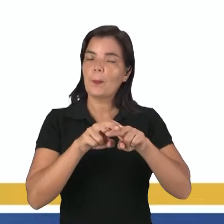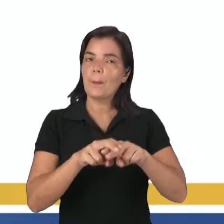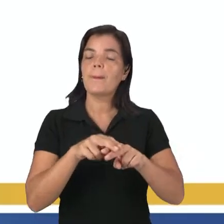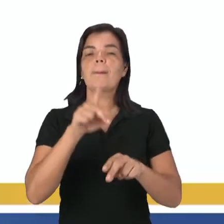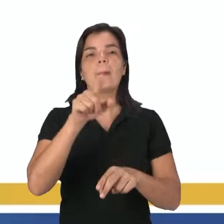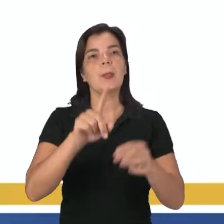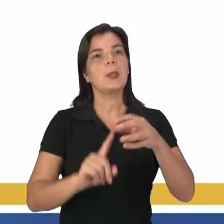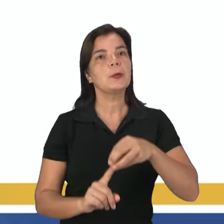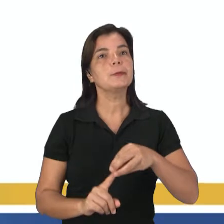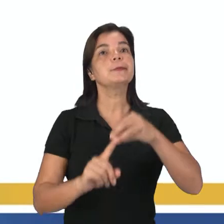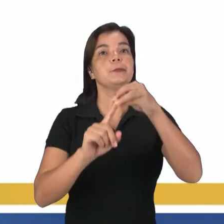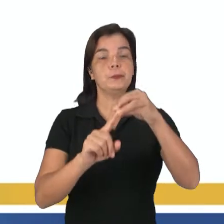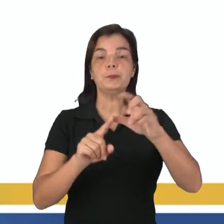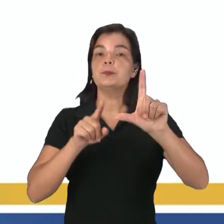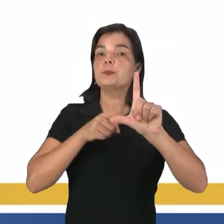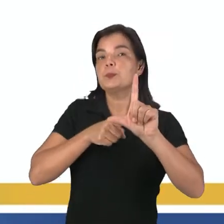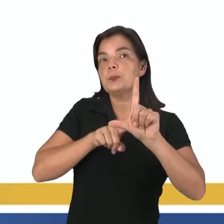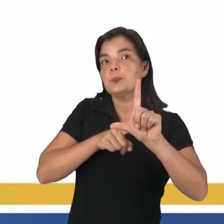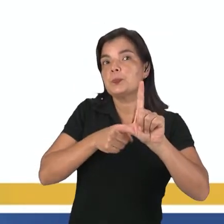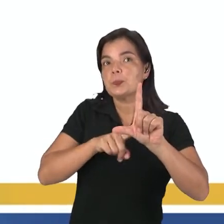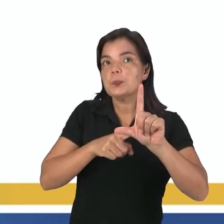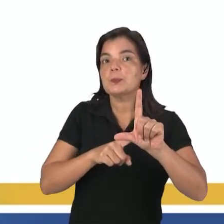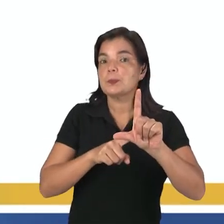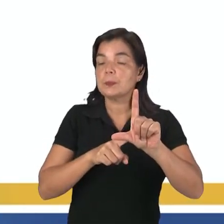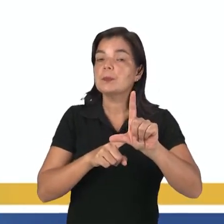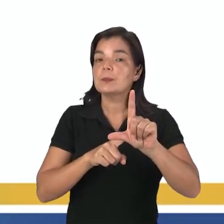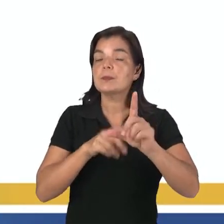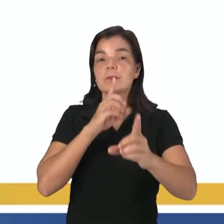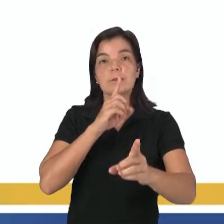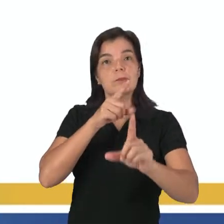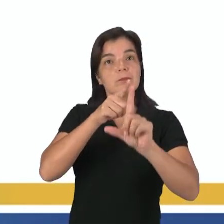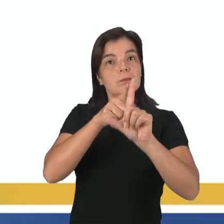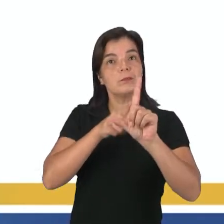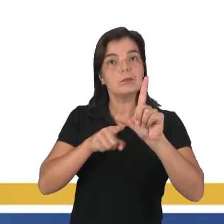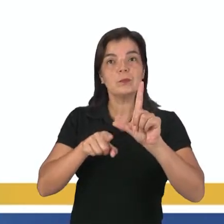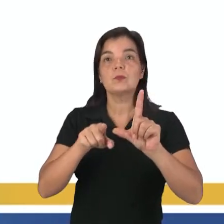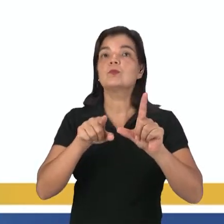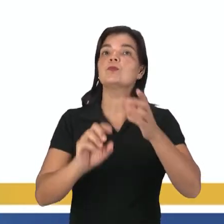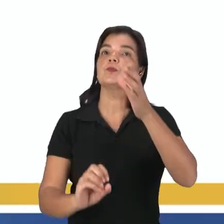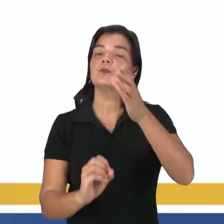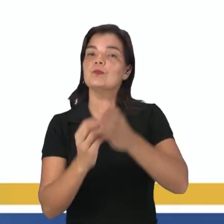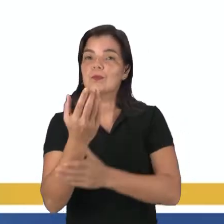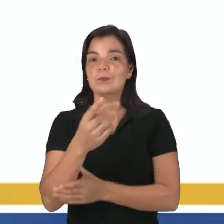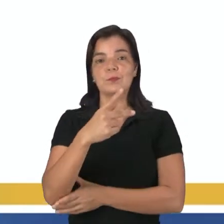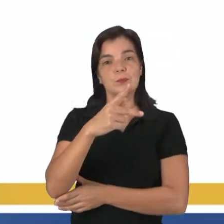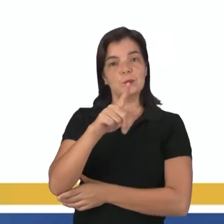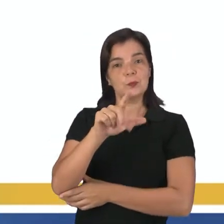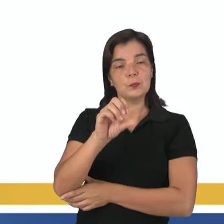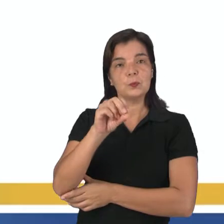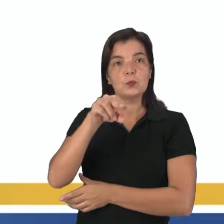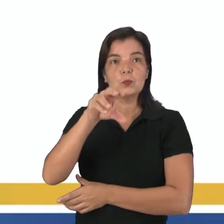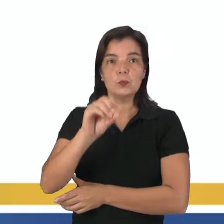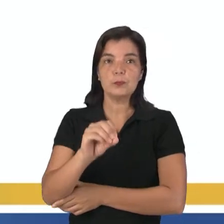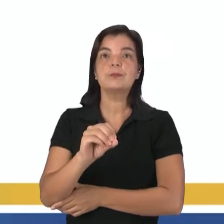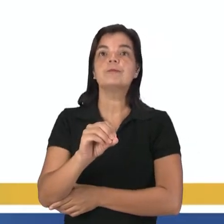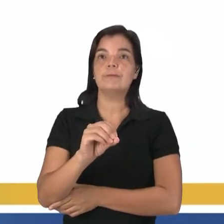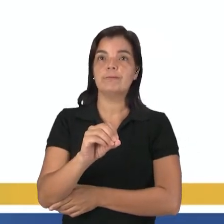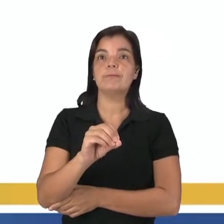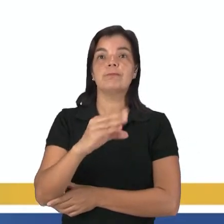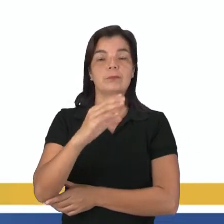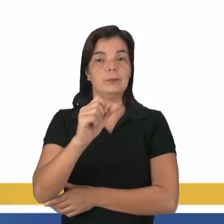despercebido né então é por isso que esse único. Onde as duas retas se cortam é chamado de origem do plano